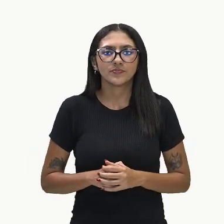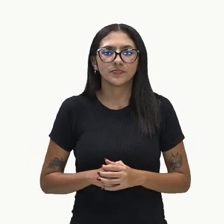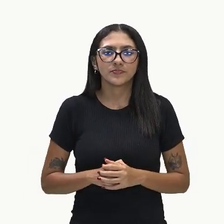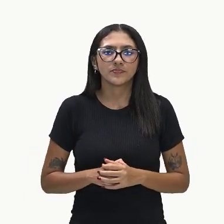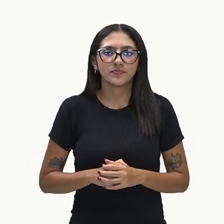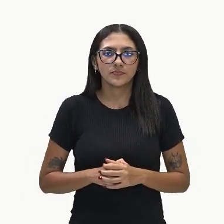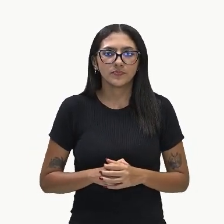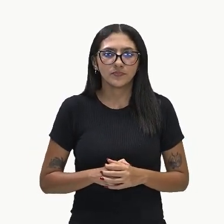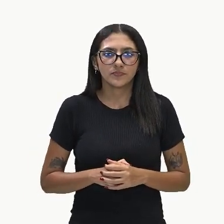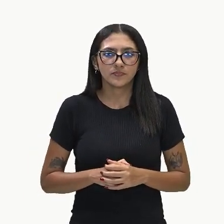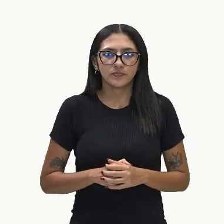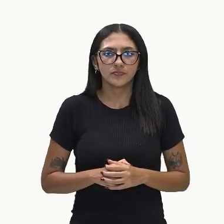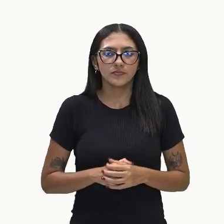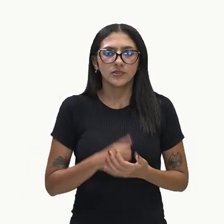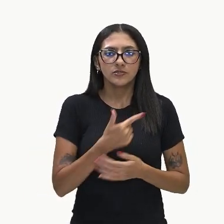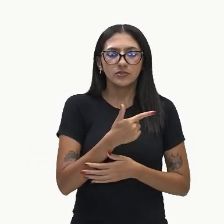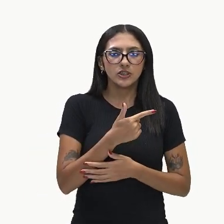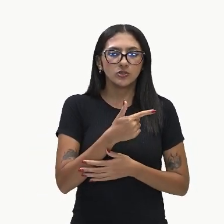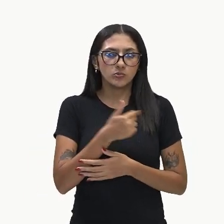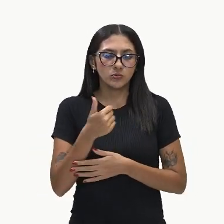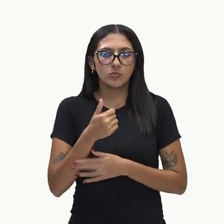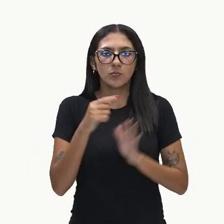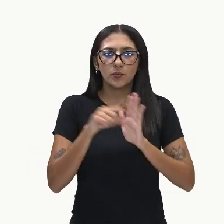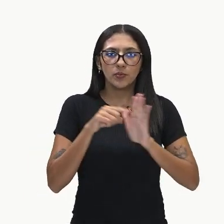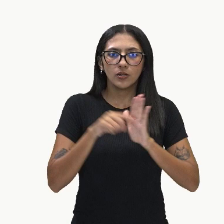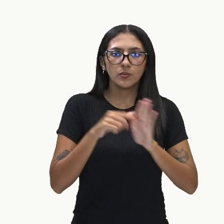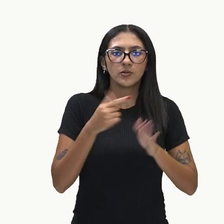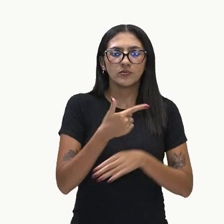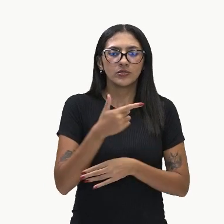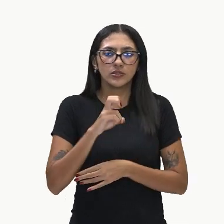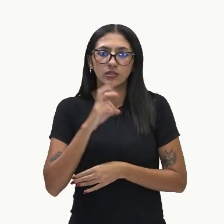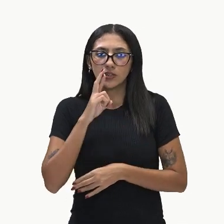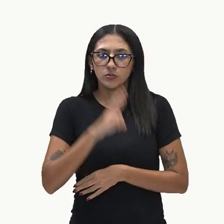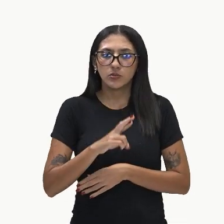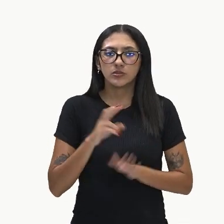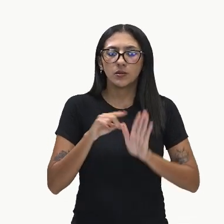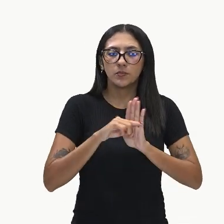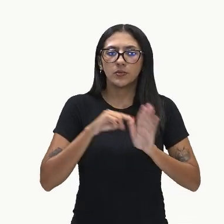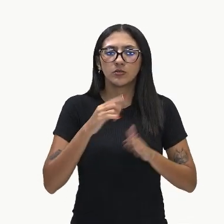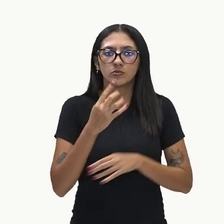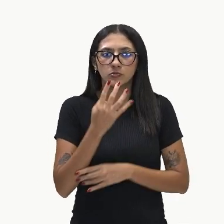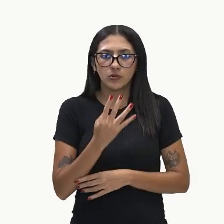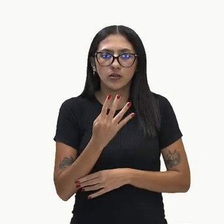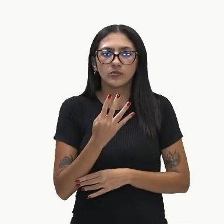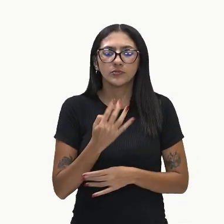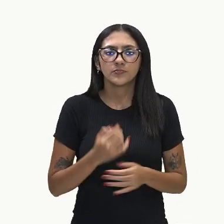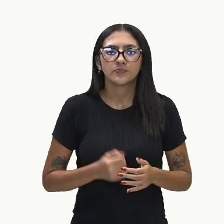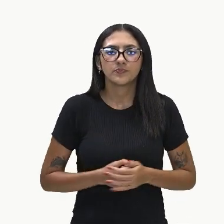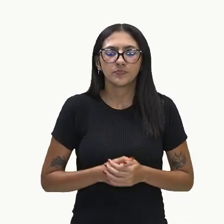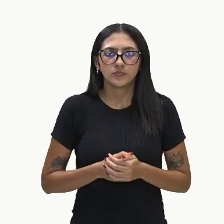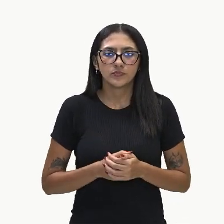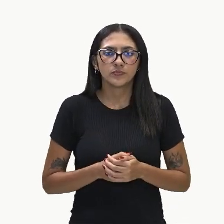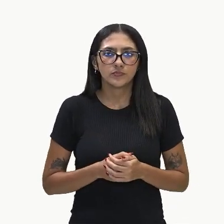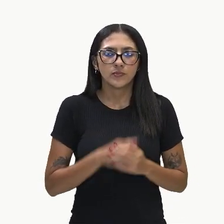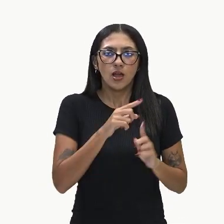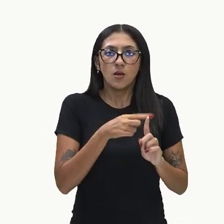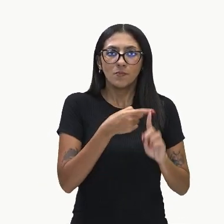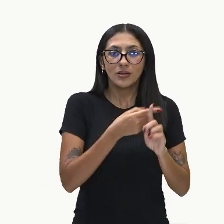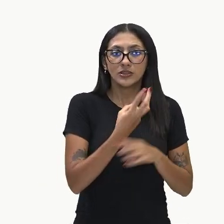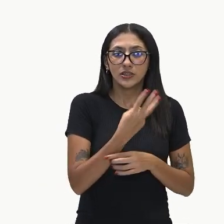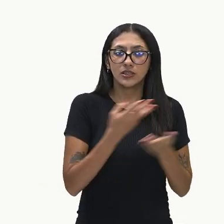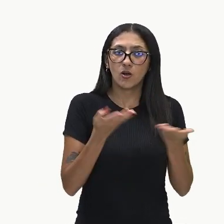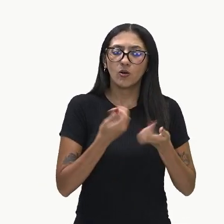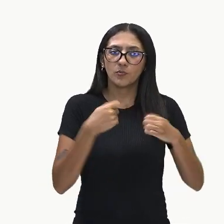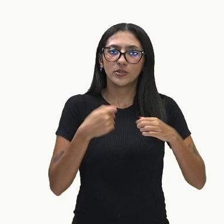aí 21 menos 25, menos 4. O 3 que está multiplicando vai ter que passar para o outro lado, porque eu tenho que